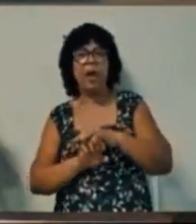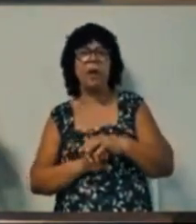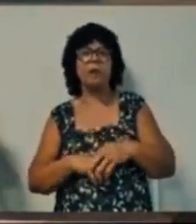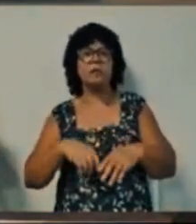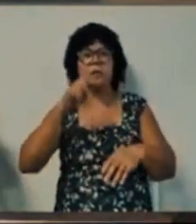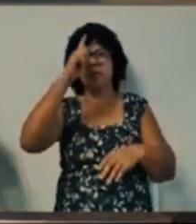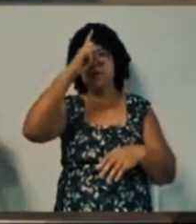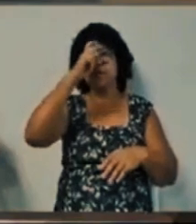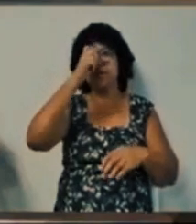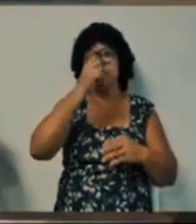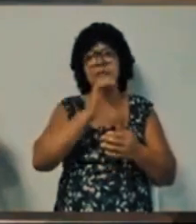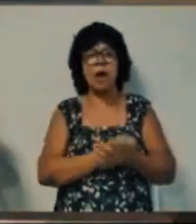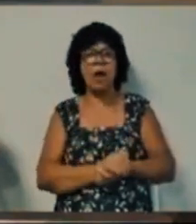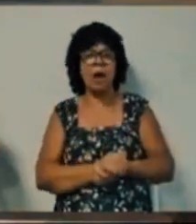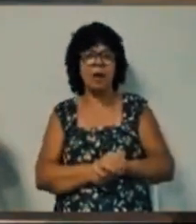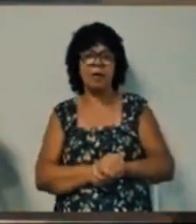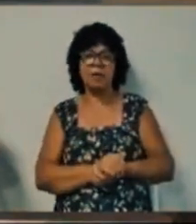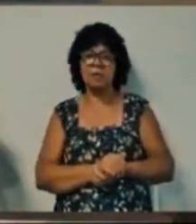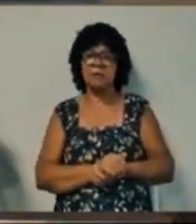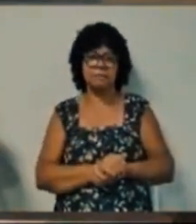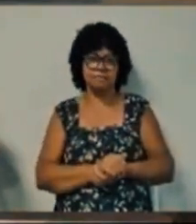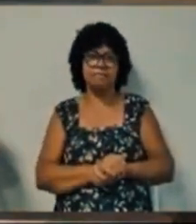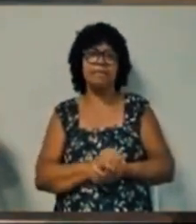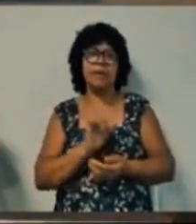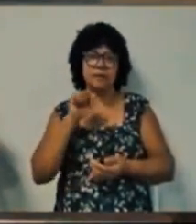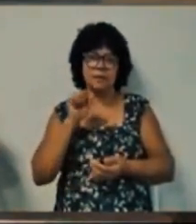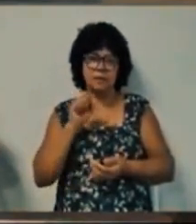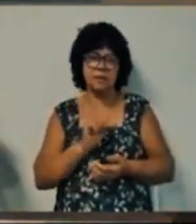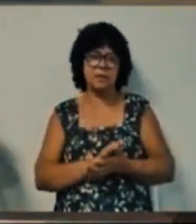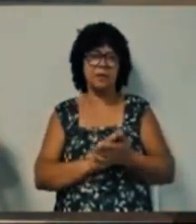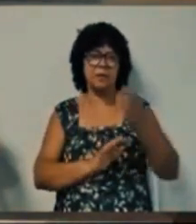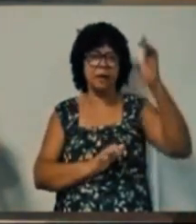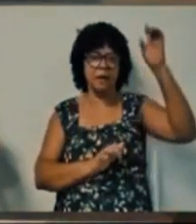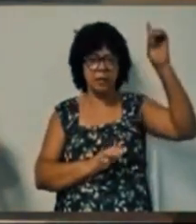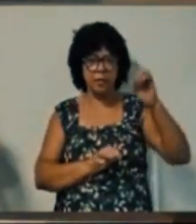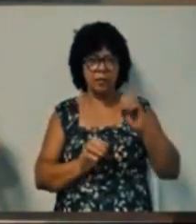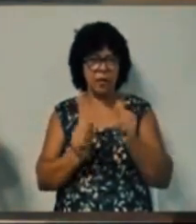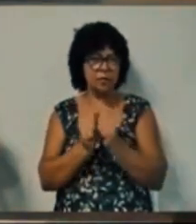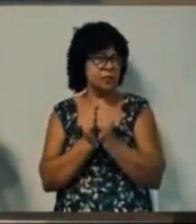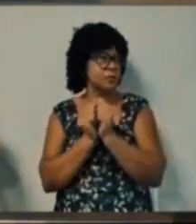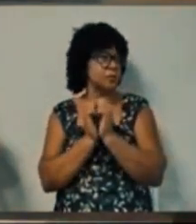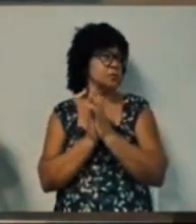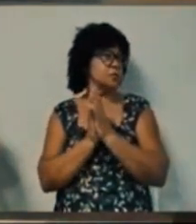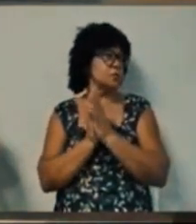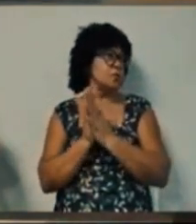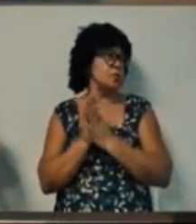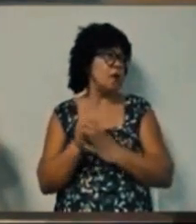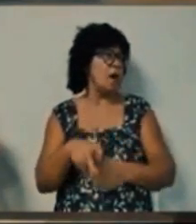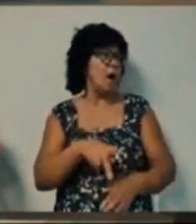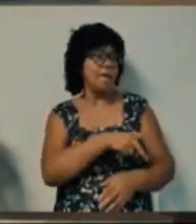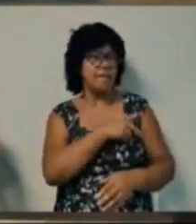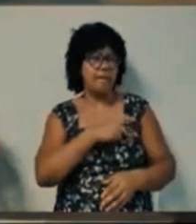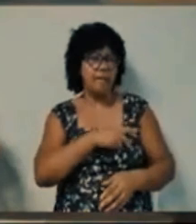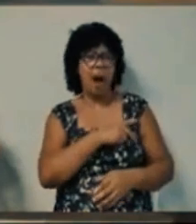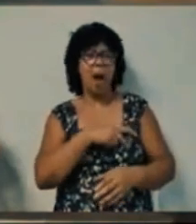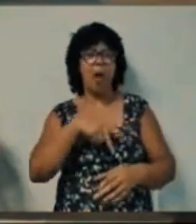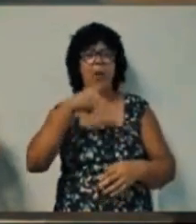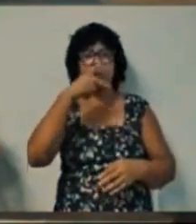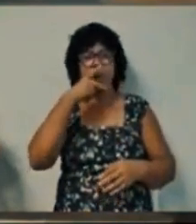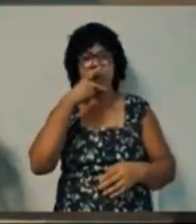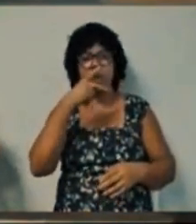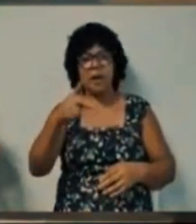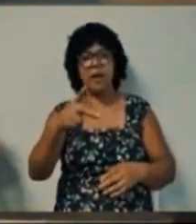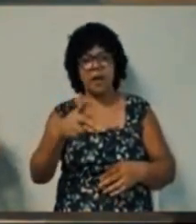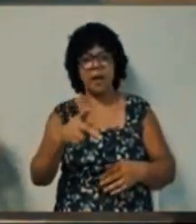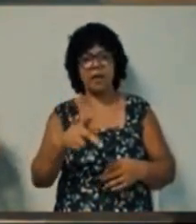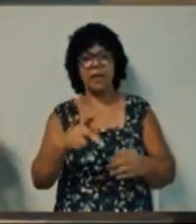Vamos entrar na onda. Esconjuro-te em nome de Jesus, a quem Paulo prega. E os demônios disseram,